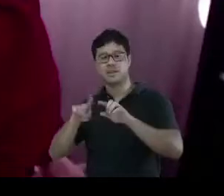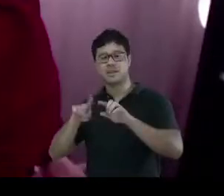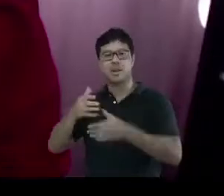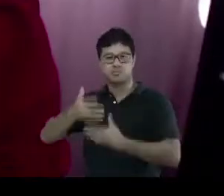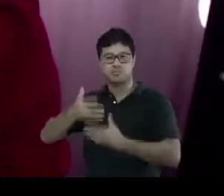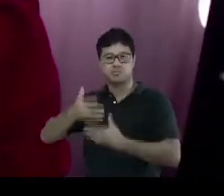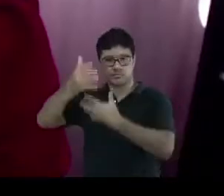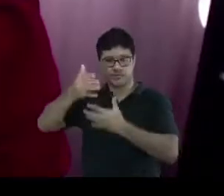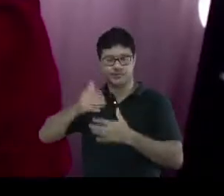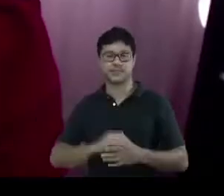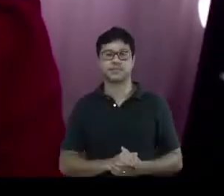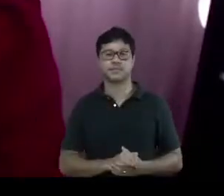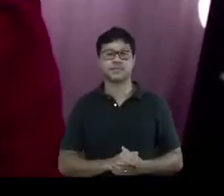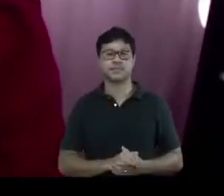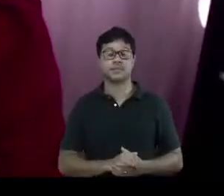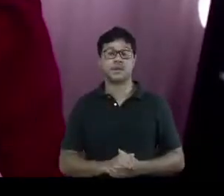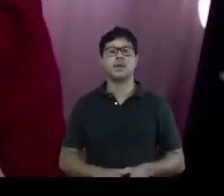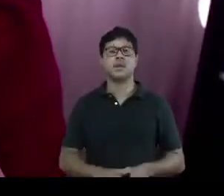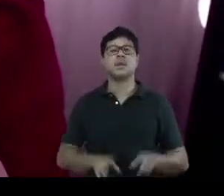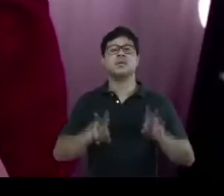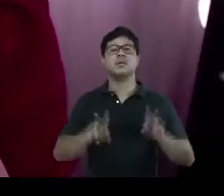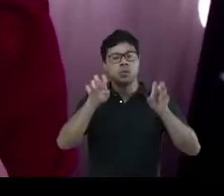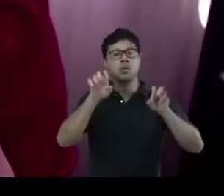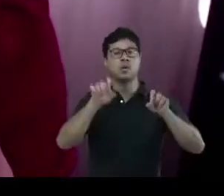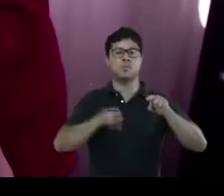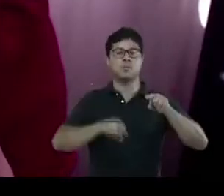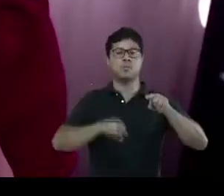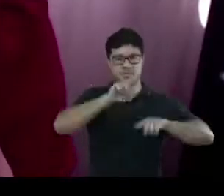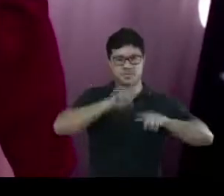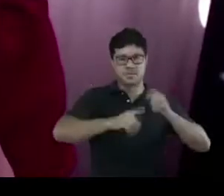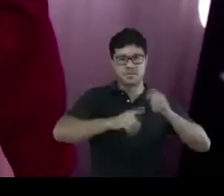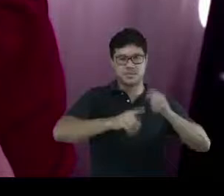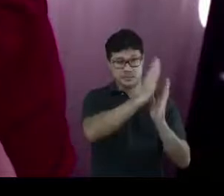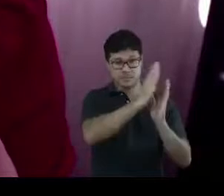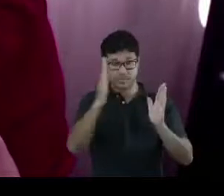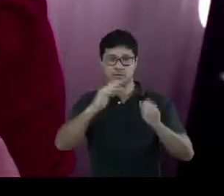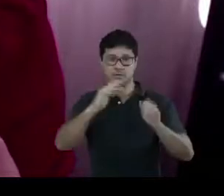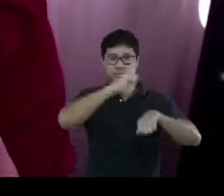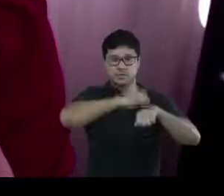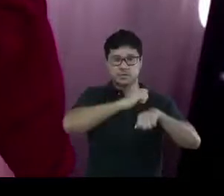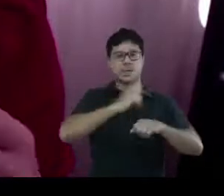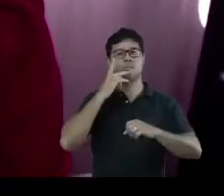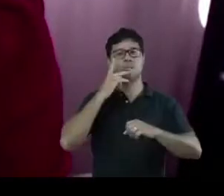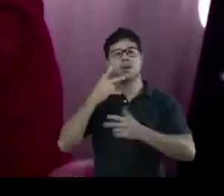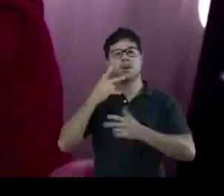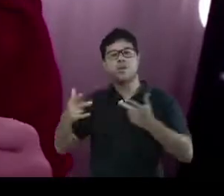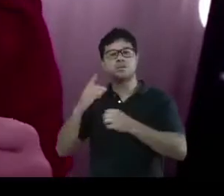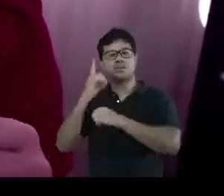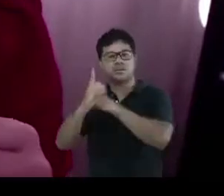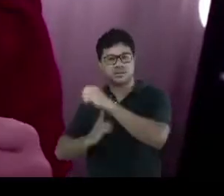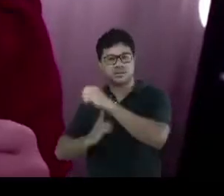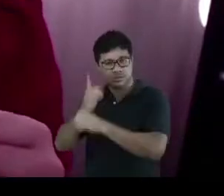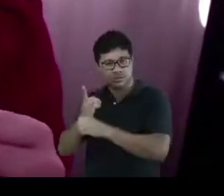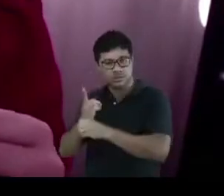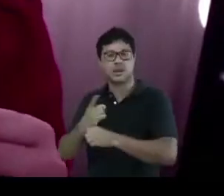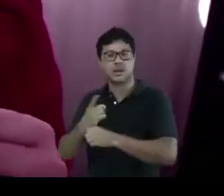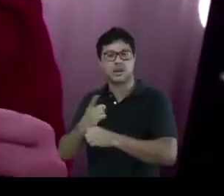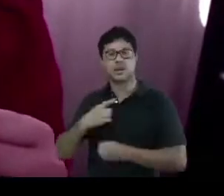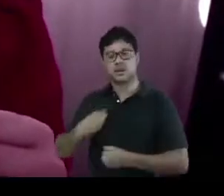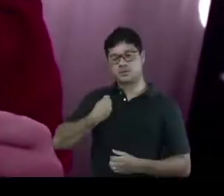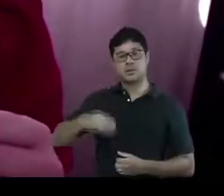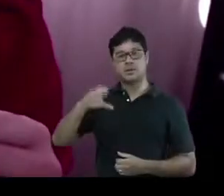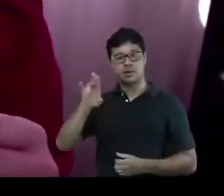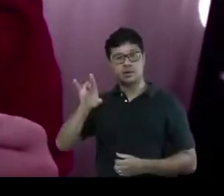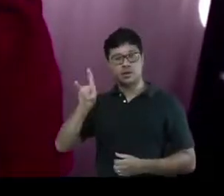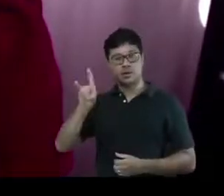comentários. Para falar sobre a bibliografia material e humanidades digitais, contamos com a presença da doutora Cláudia